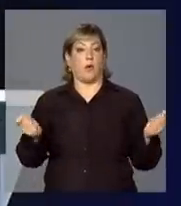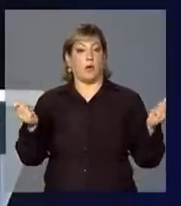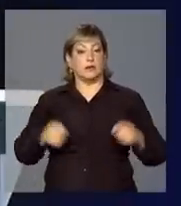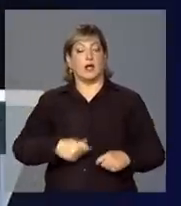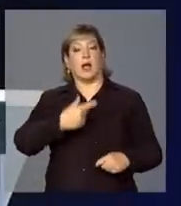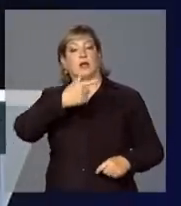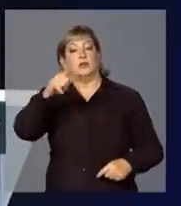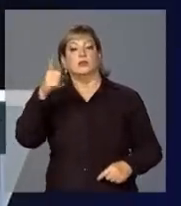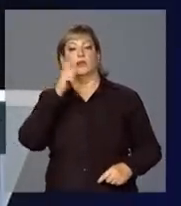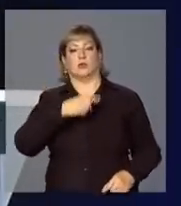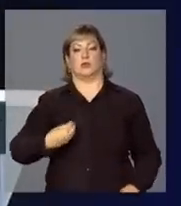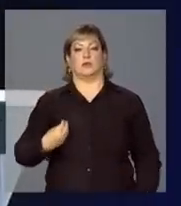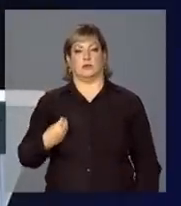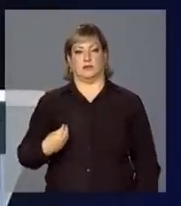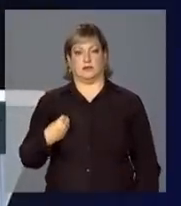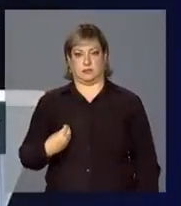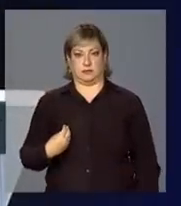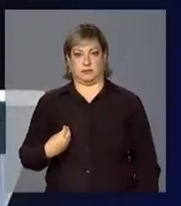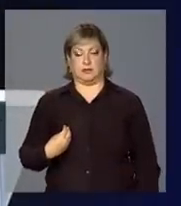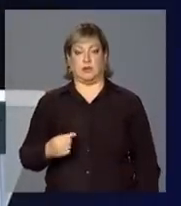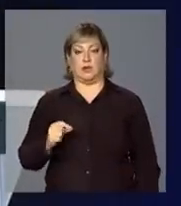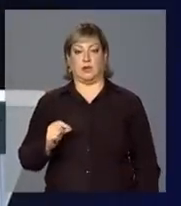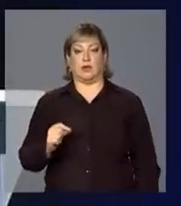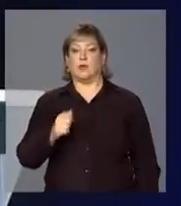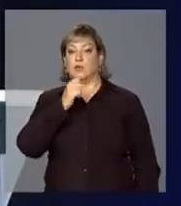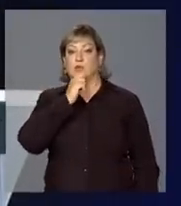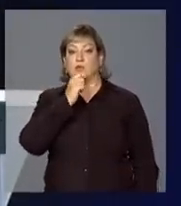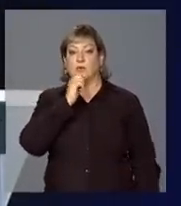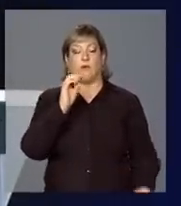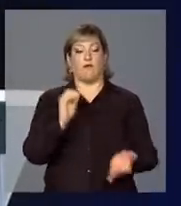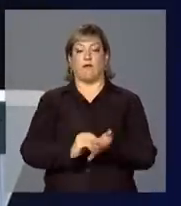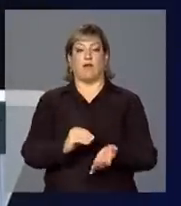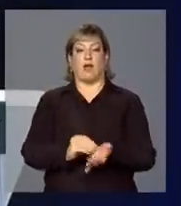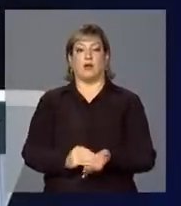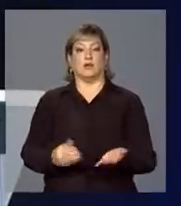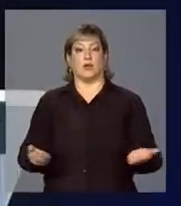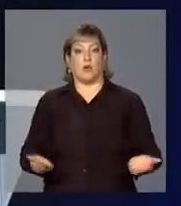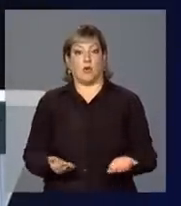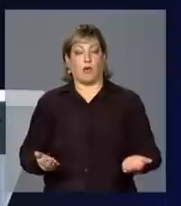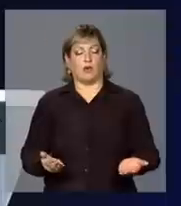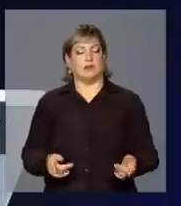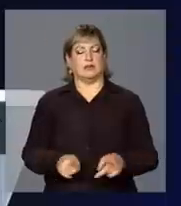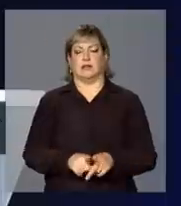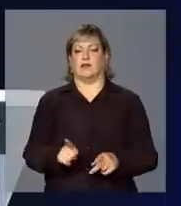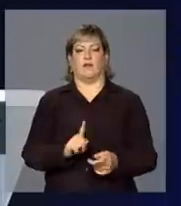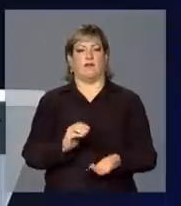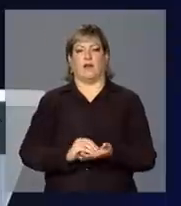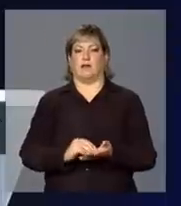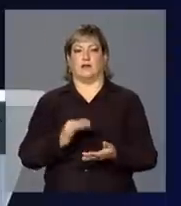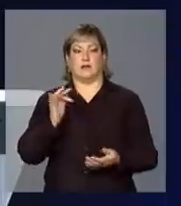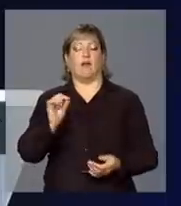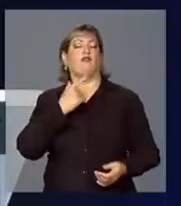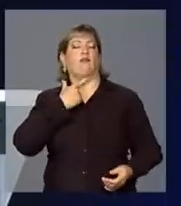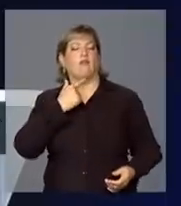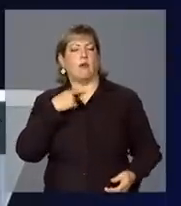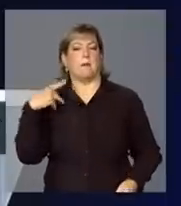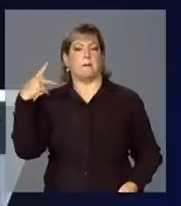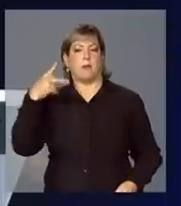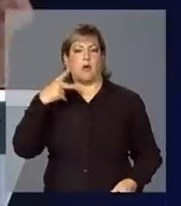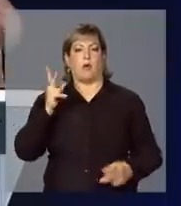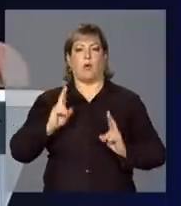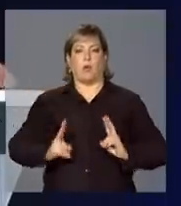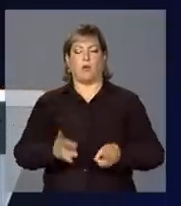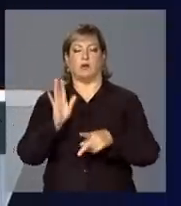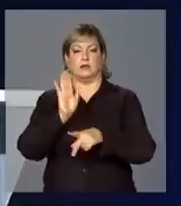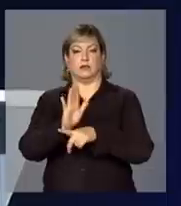ocorrerem, que é não falta hoje nem faltará amanhã vontade política para continuar apoiando